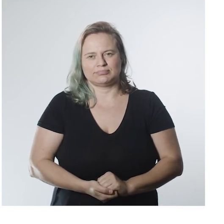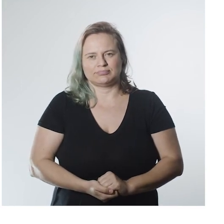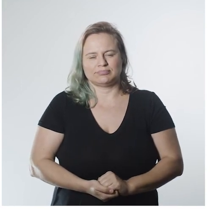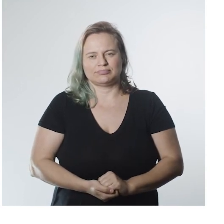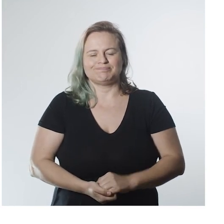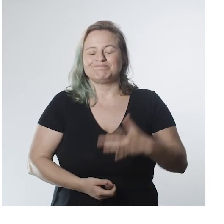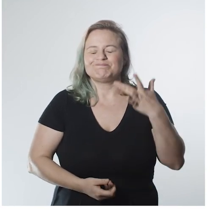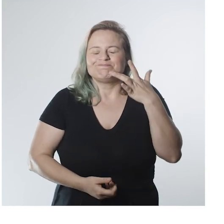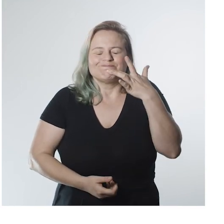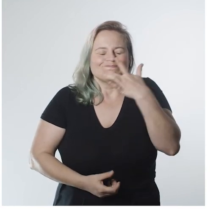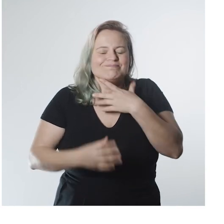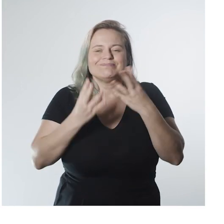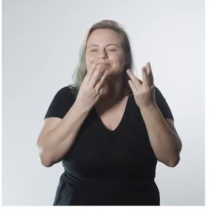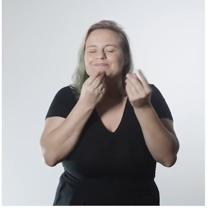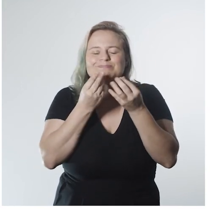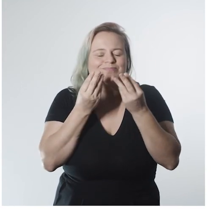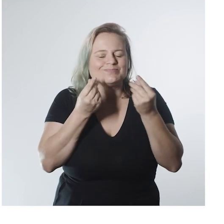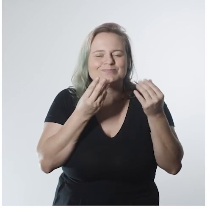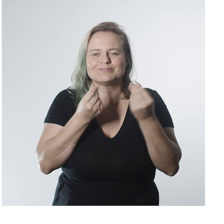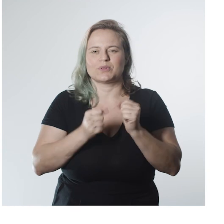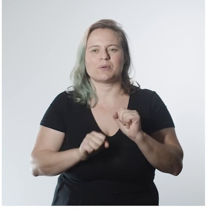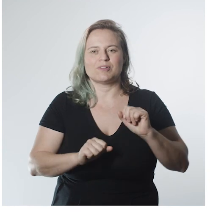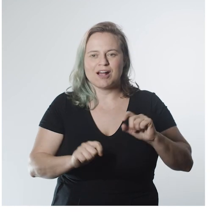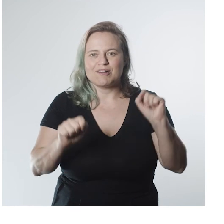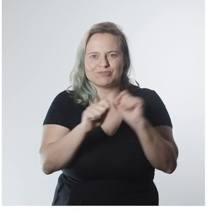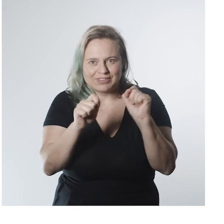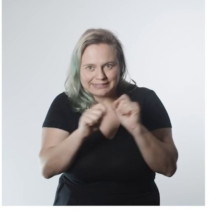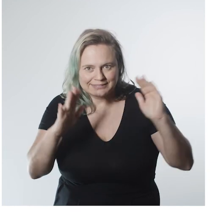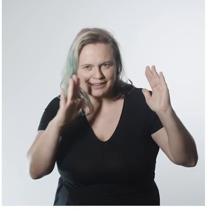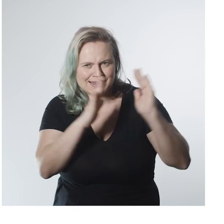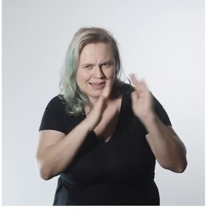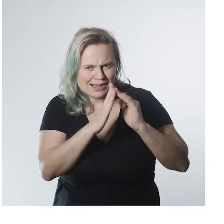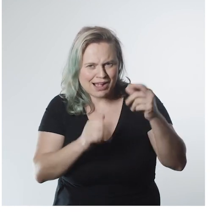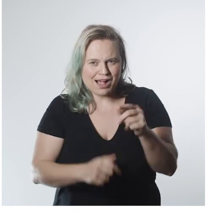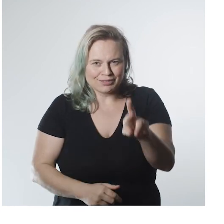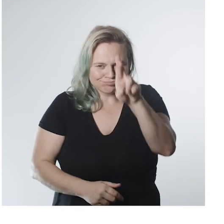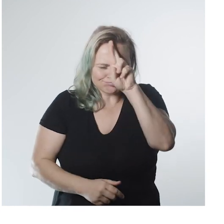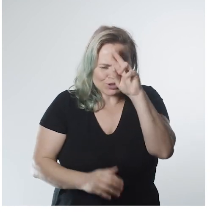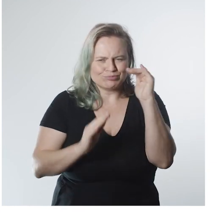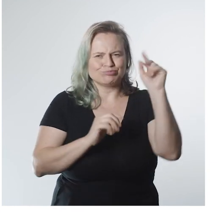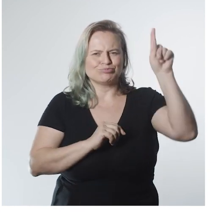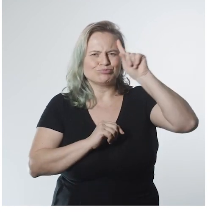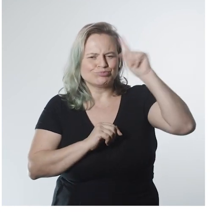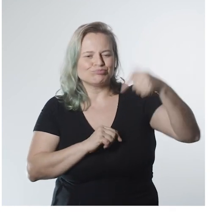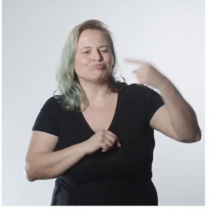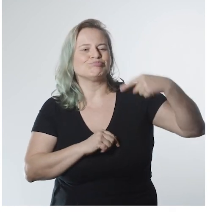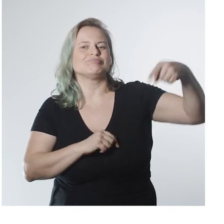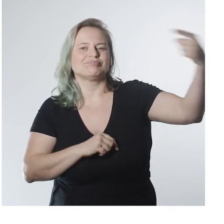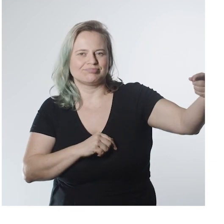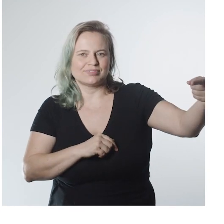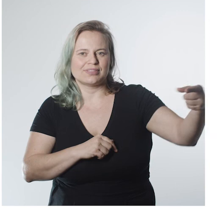Ai, fiquei com água na boca! Bora preparar o almoço dos próximos dias? O Coopera na Panela tem